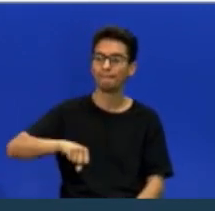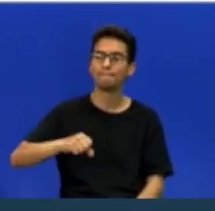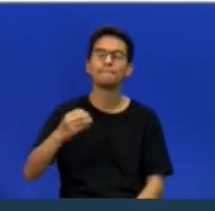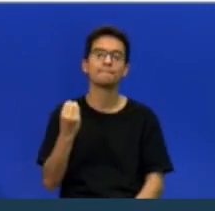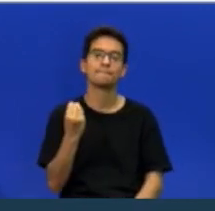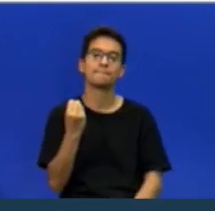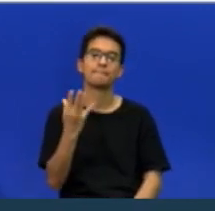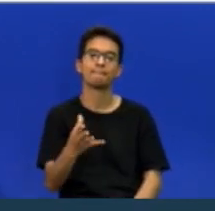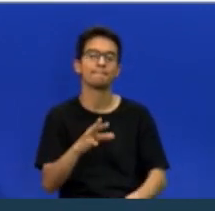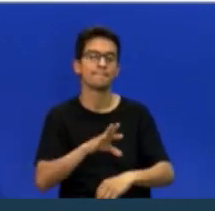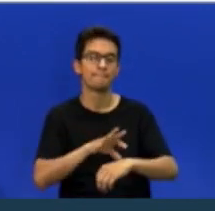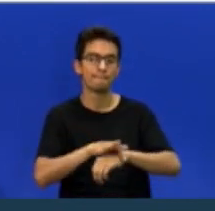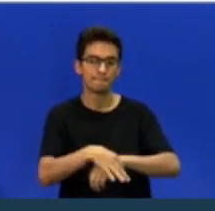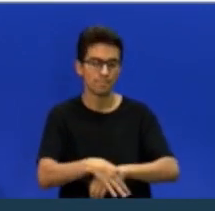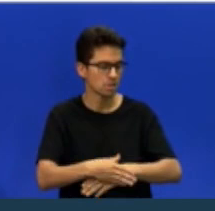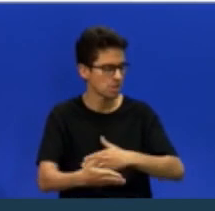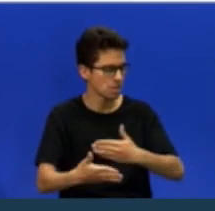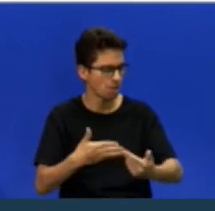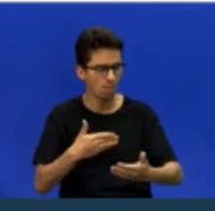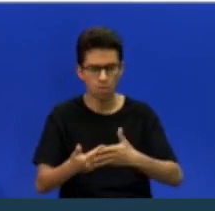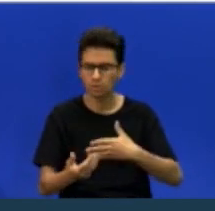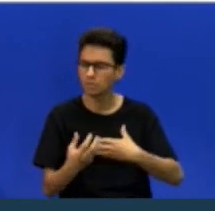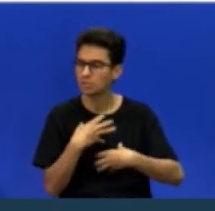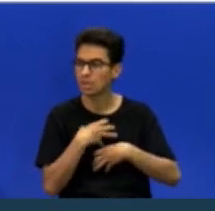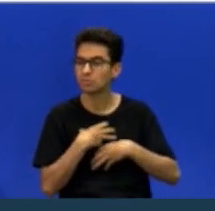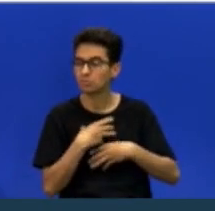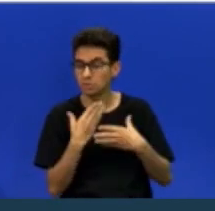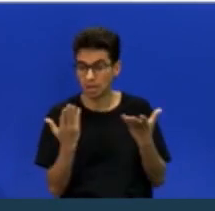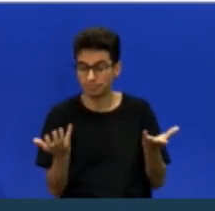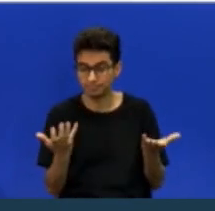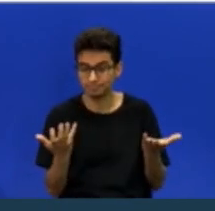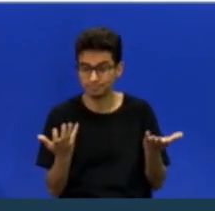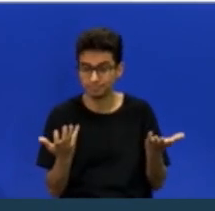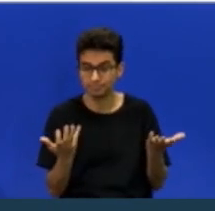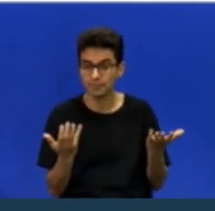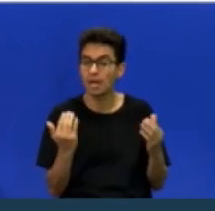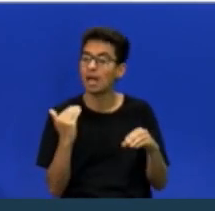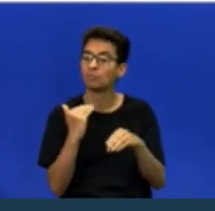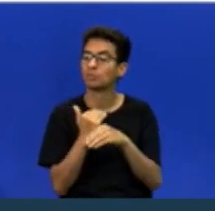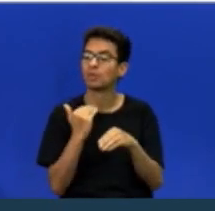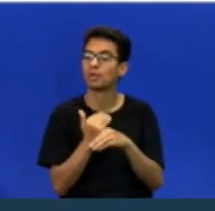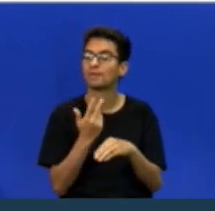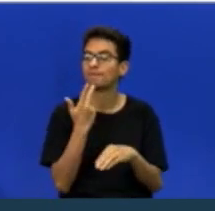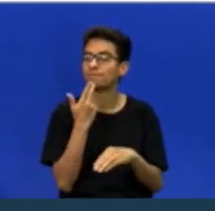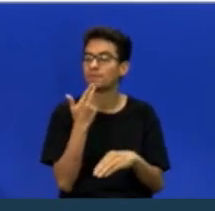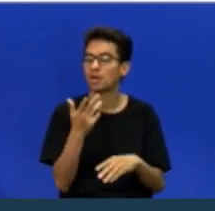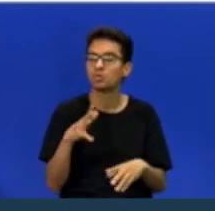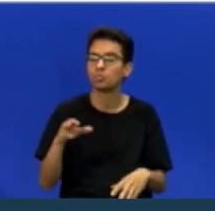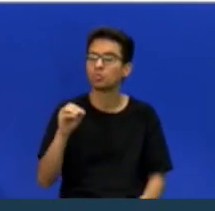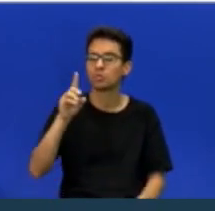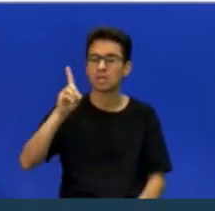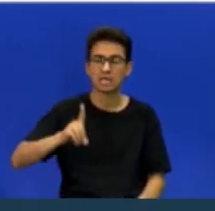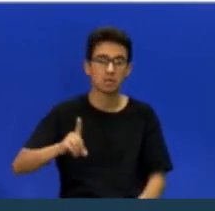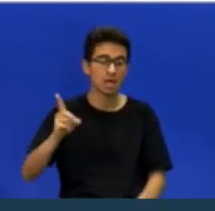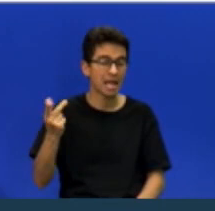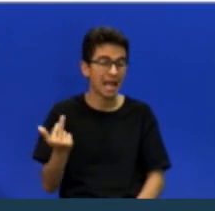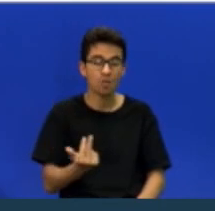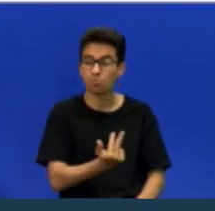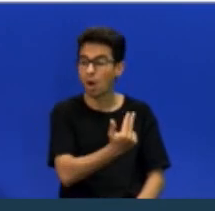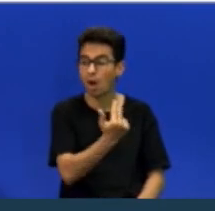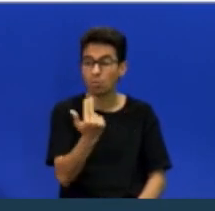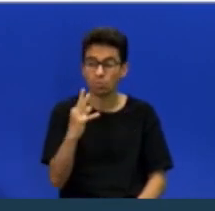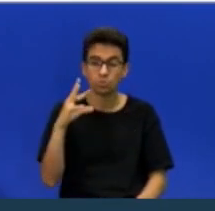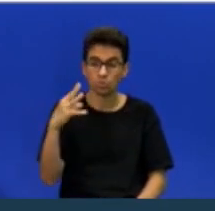garantidos, independentemente do que quer que seja. Equidade diz que esses direitos devem ser iguais